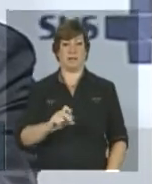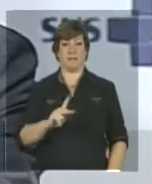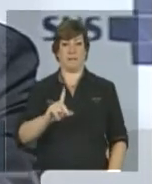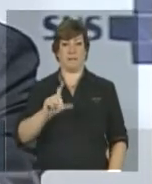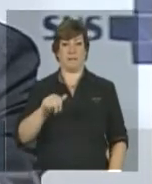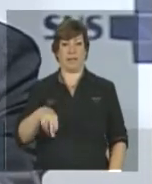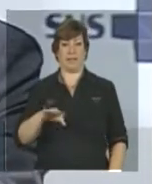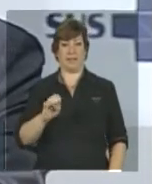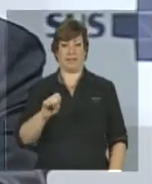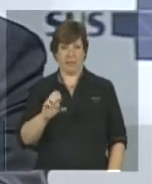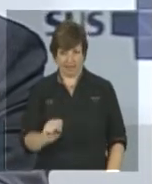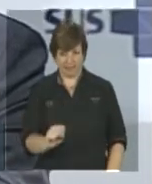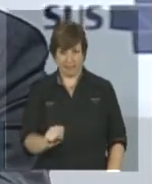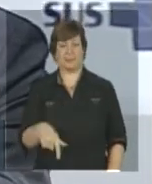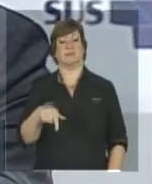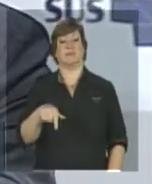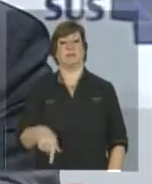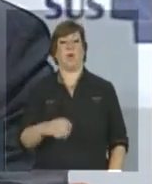âmbito do comitê,